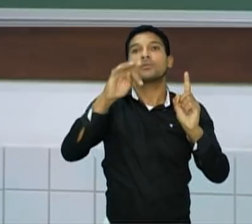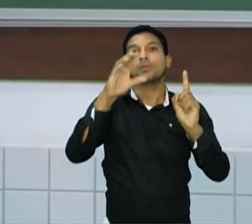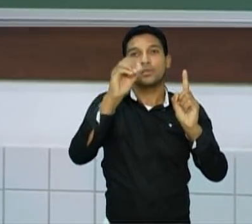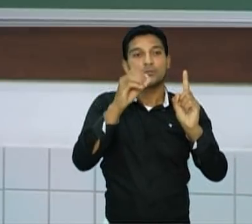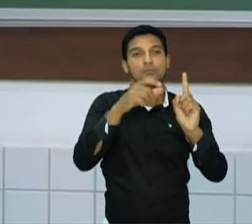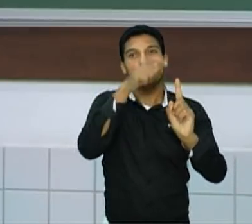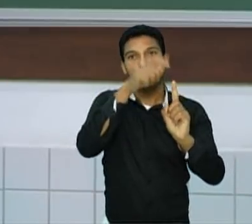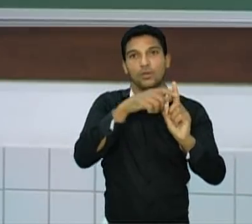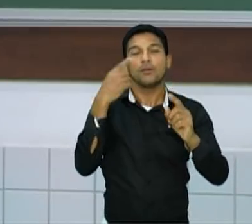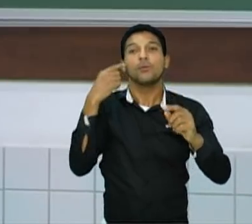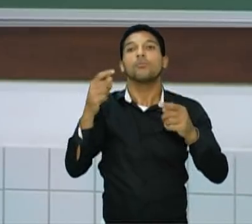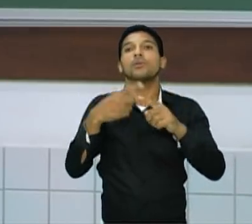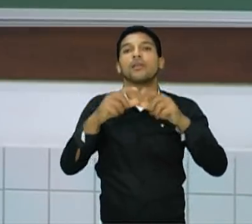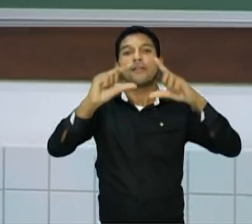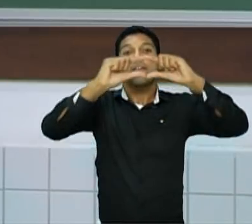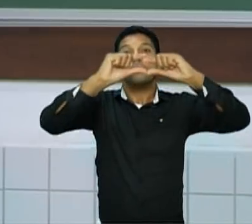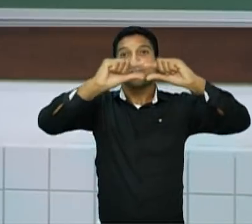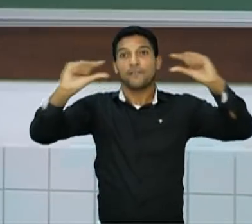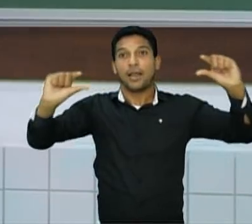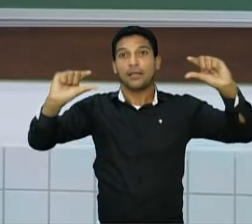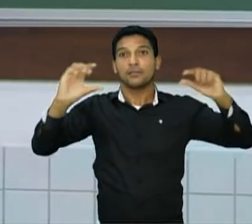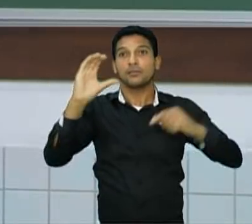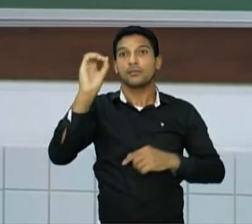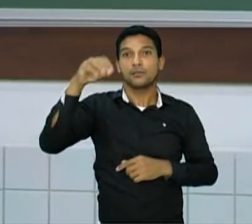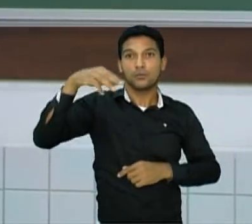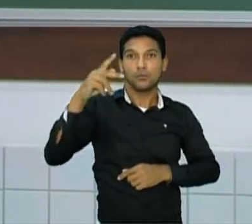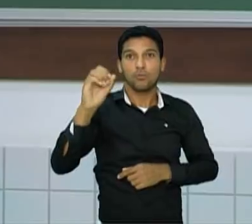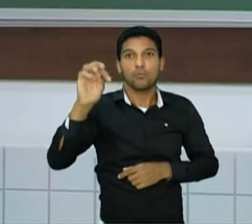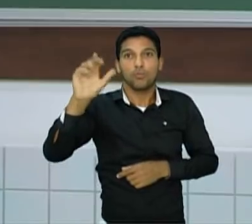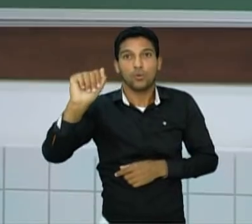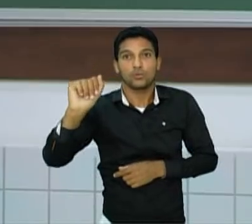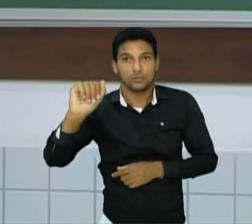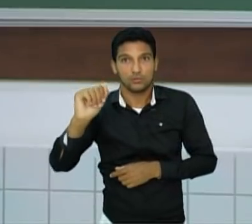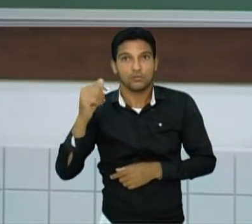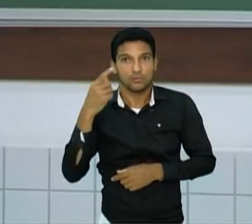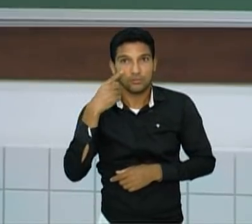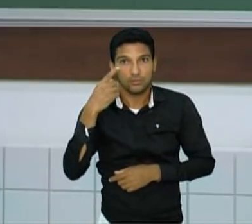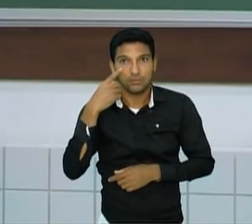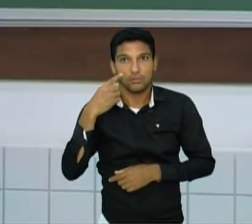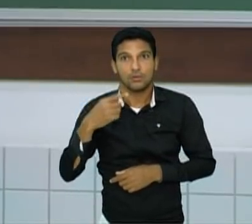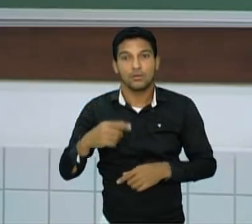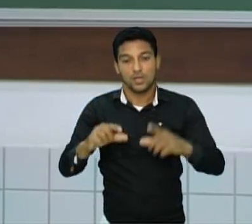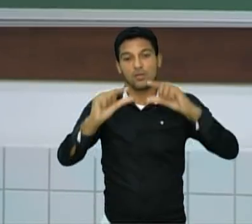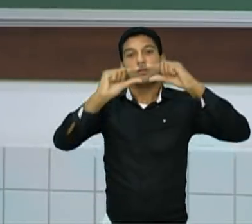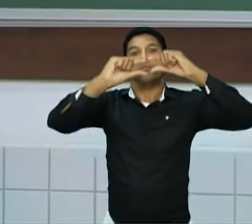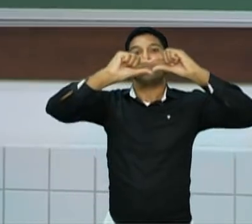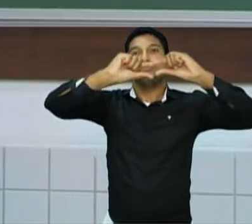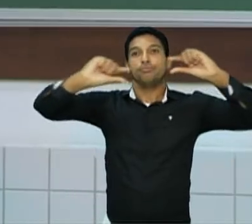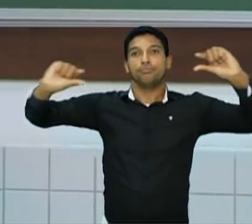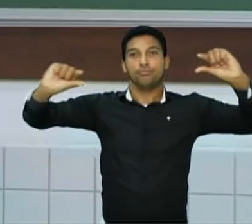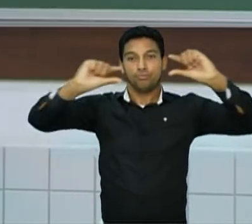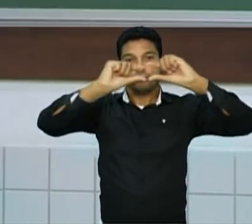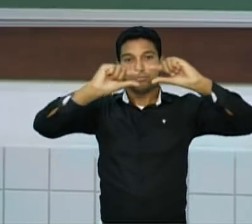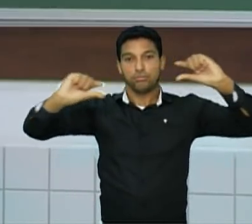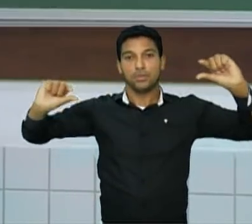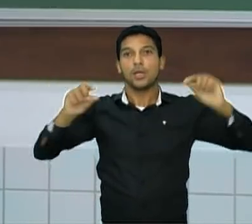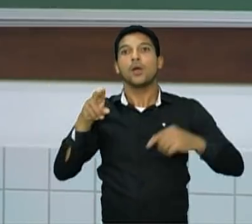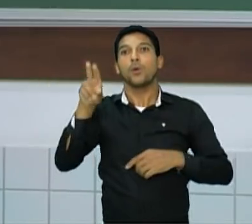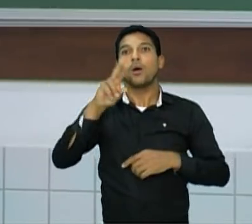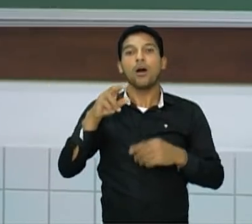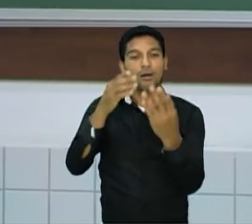mais estendida, mais longa, funciona exatamente do mesmo jeito. Ela só é um pouquinho mais complicada. Mas depois